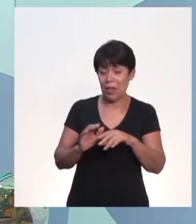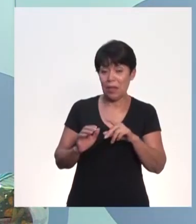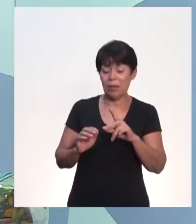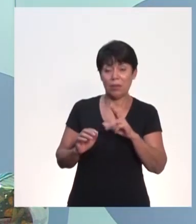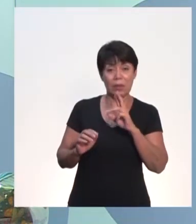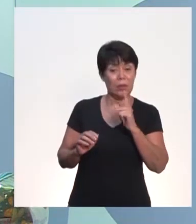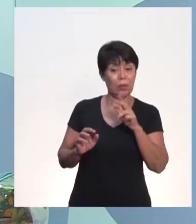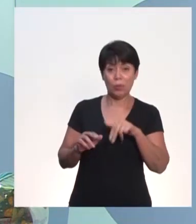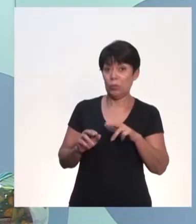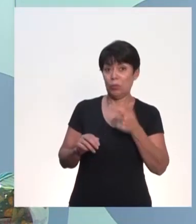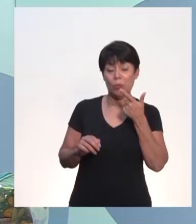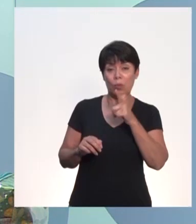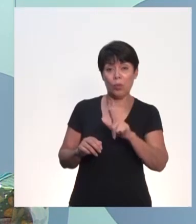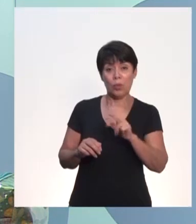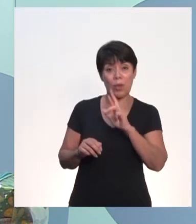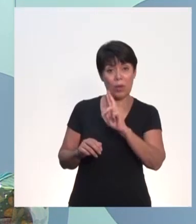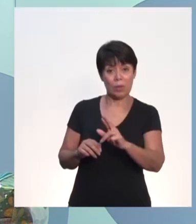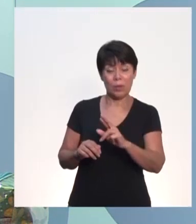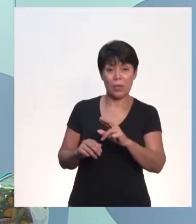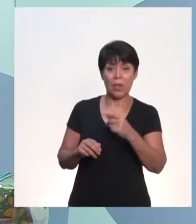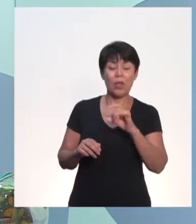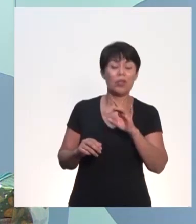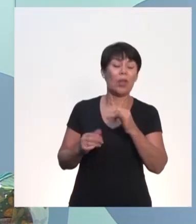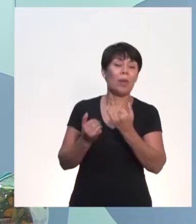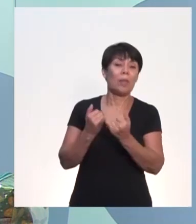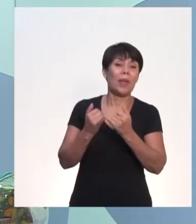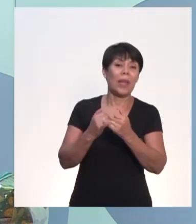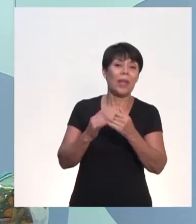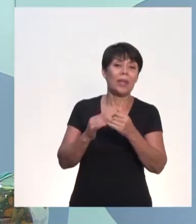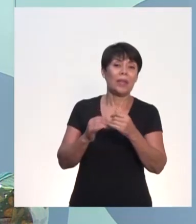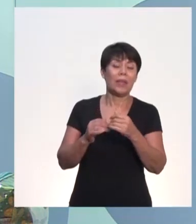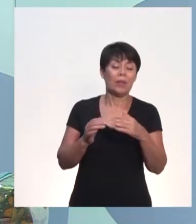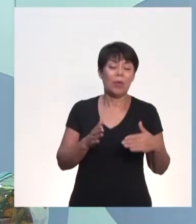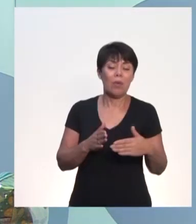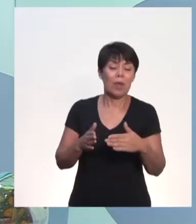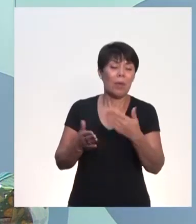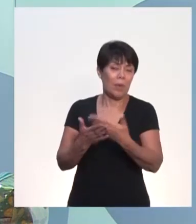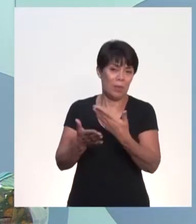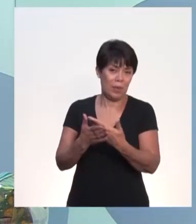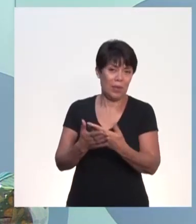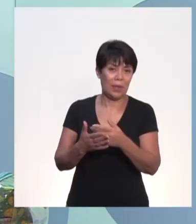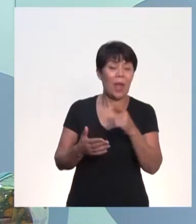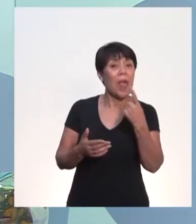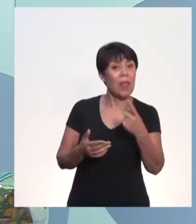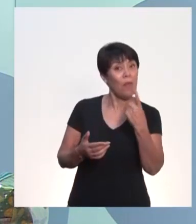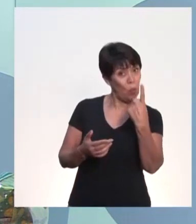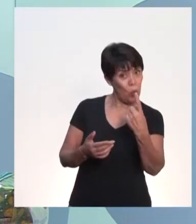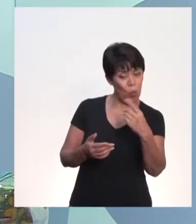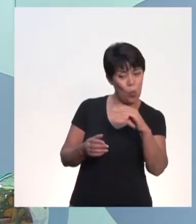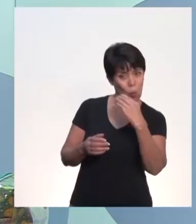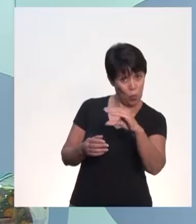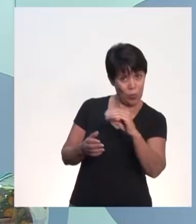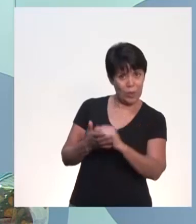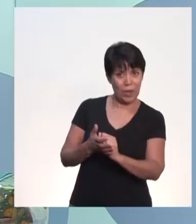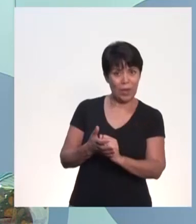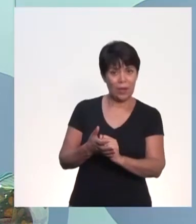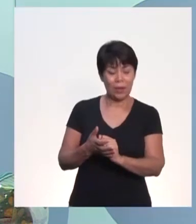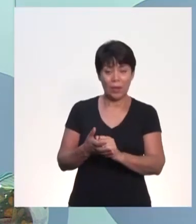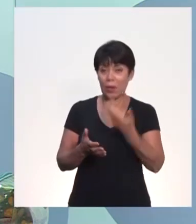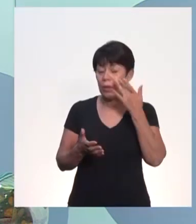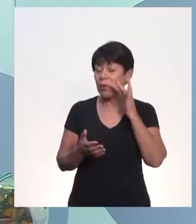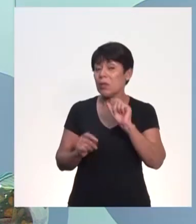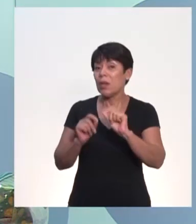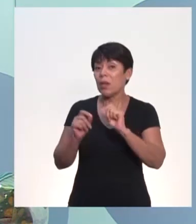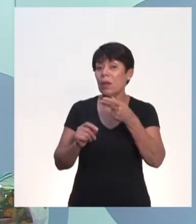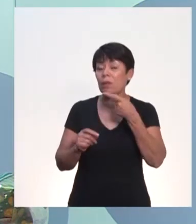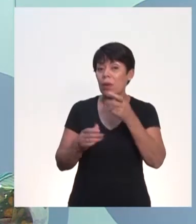realizar, ela pode criar um bloqueio. É isso que a gente não quer fazer. Teve um comentário que eu reparei, que passou muito rápido e eu não vi quem fez,